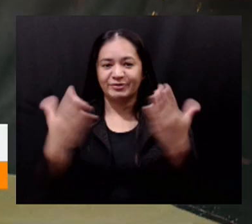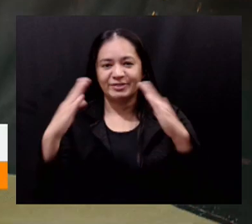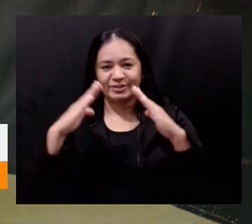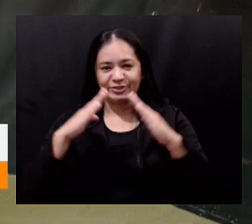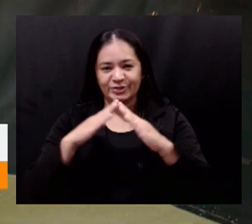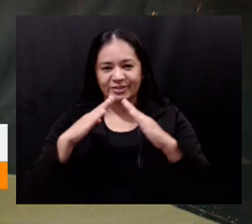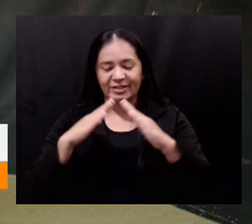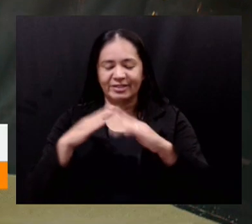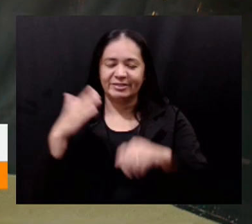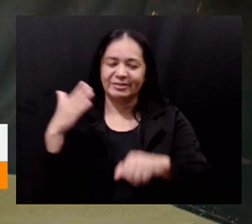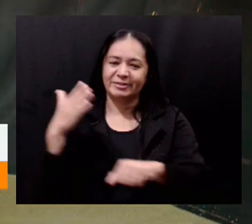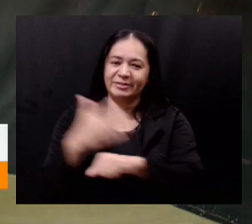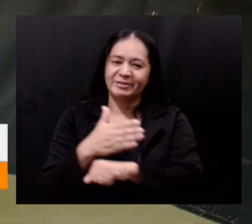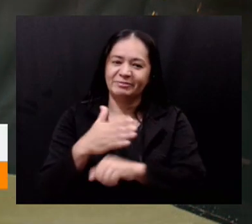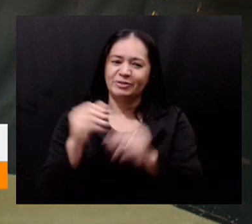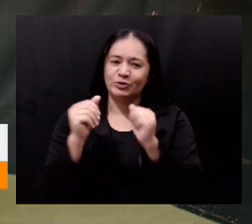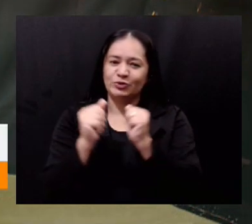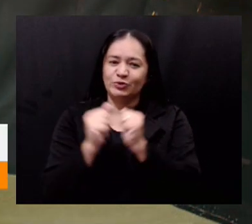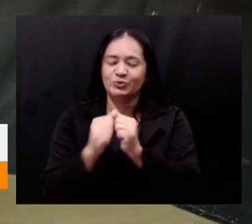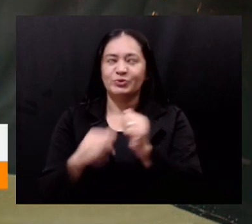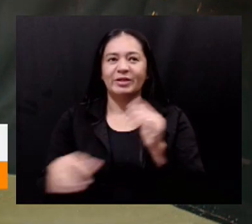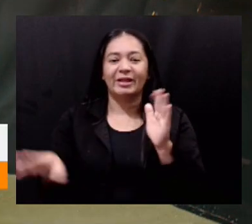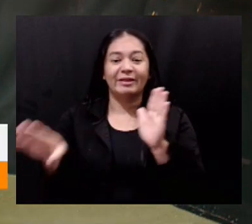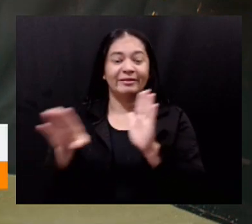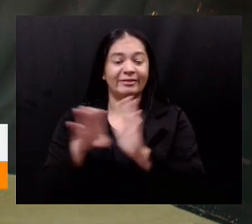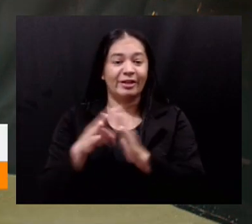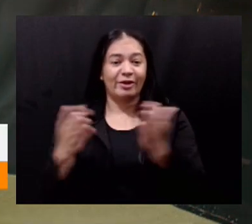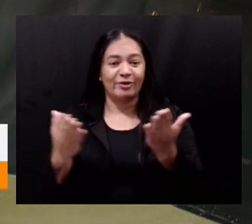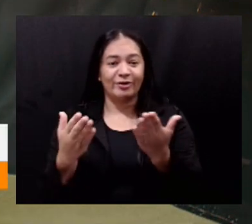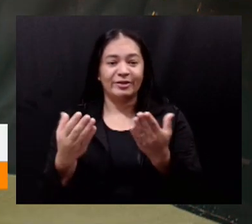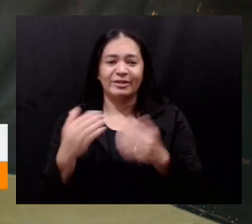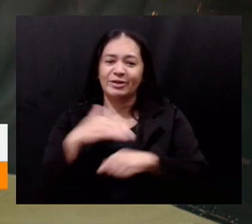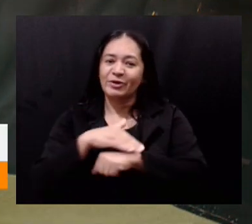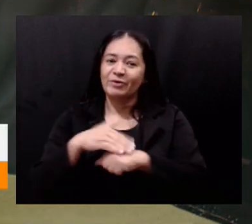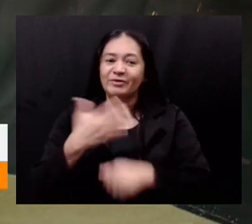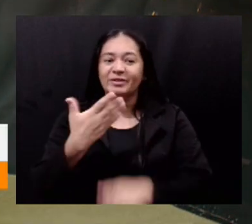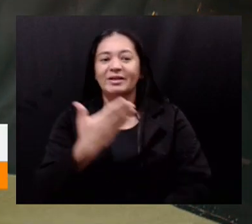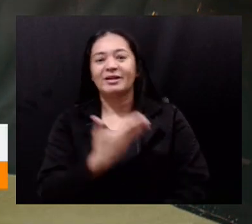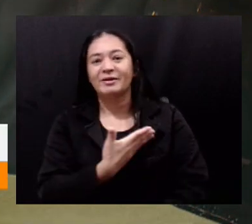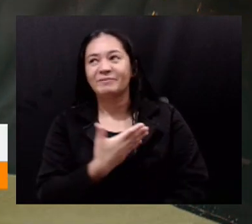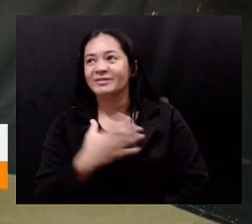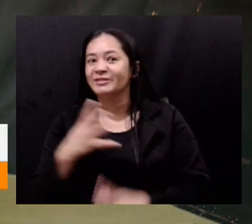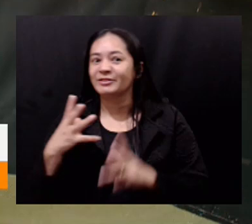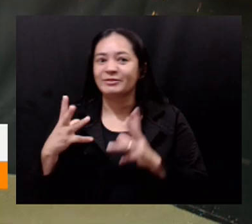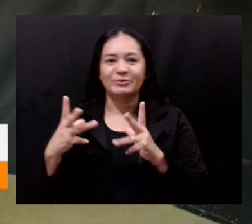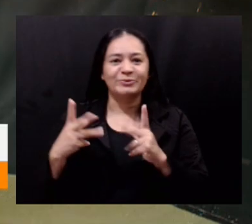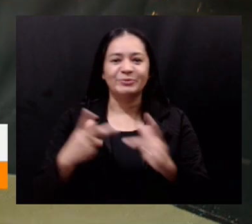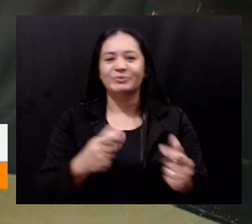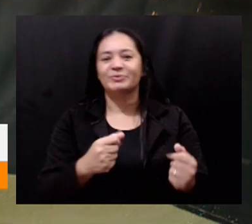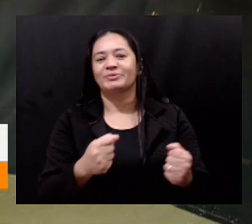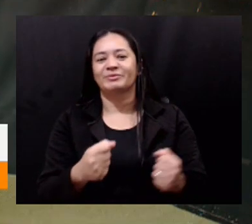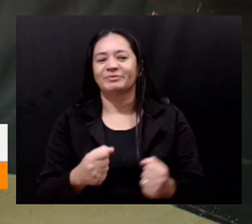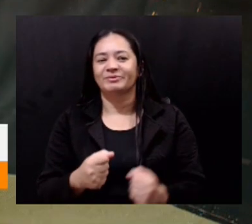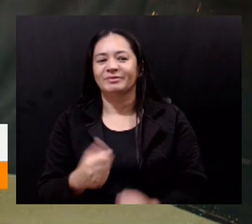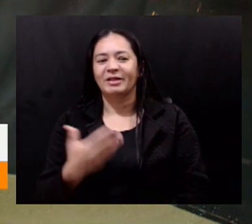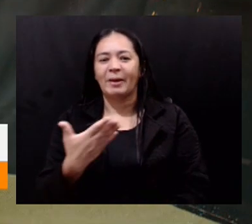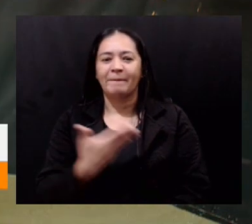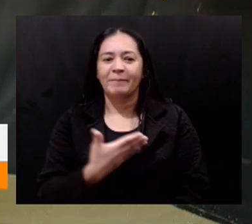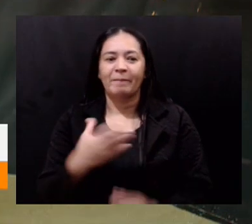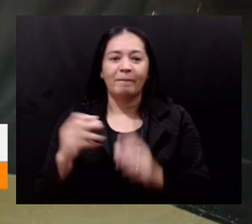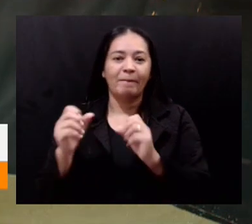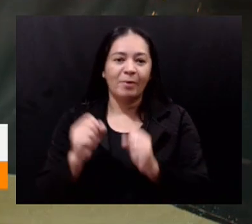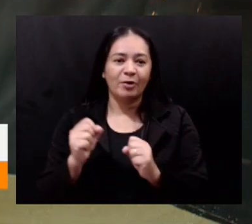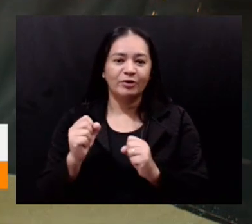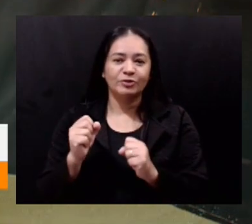gente até agora e falou sobre amizade. Amizade é tudo. Amizade, gente, pode até passar por fases, mas o que